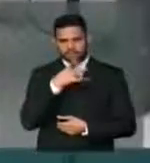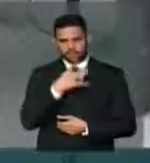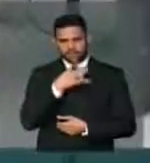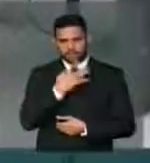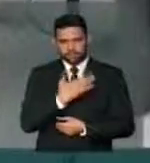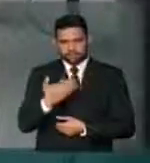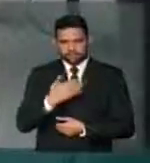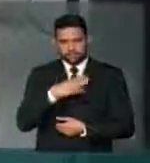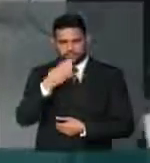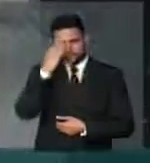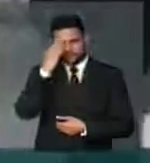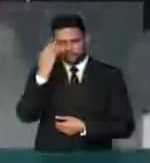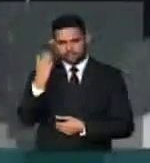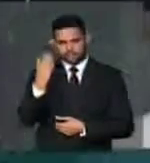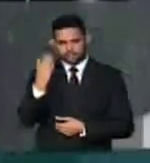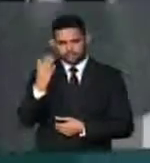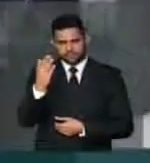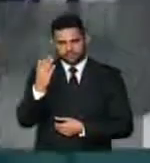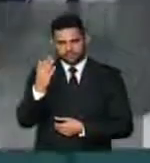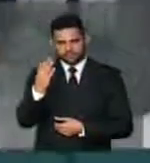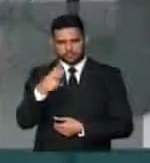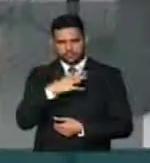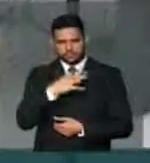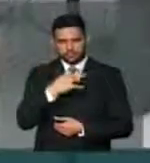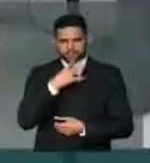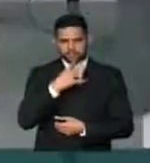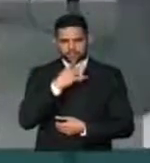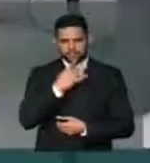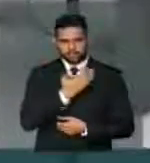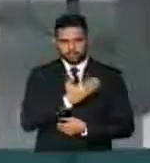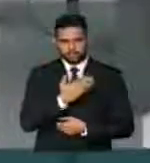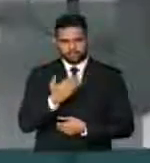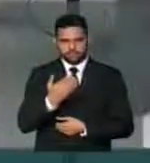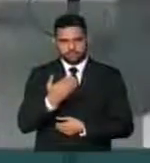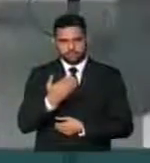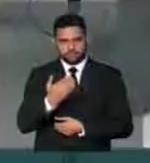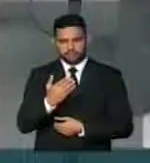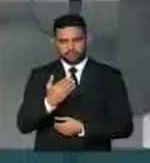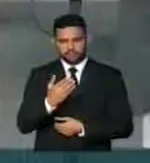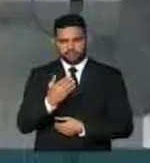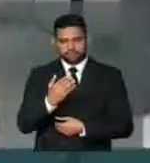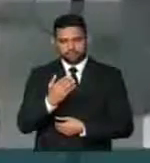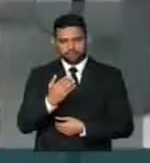reconhecimento e a gratidão. O reconhecimento pela...